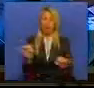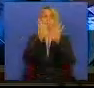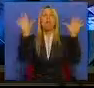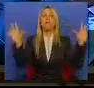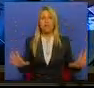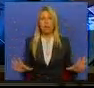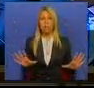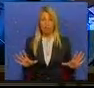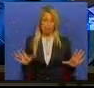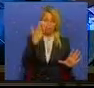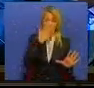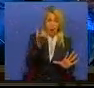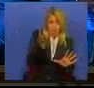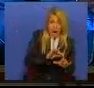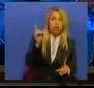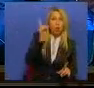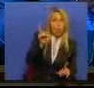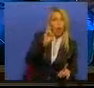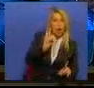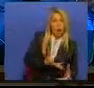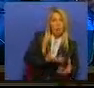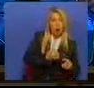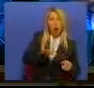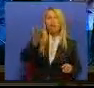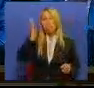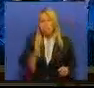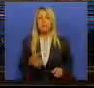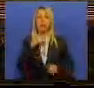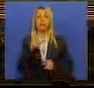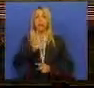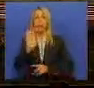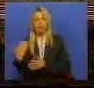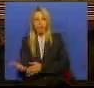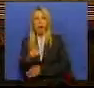para mais qualidade, devemos contar, sobretudo, com o poder de escolha das famílias.